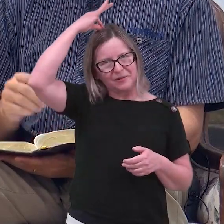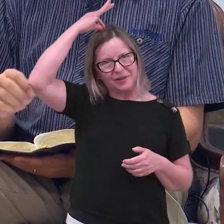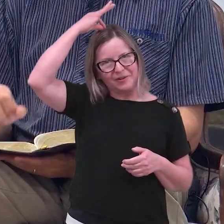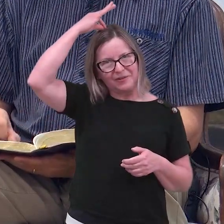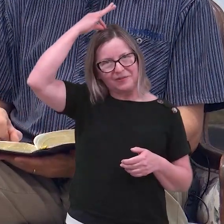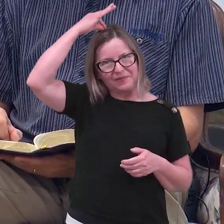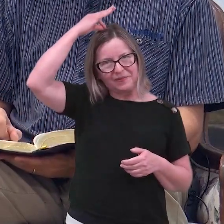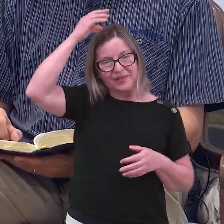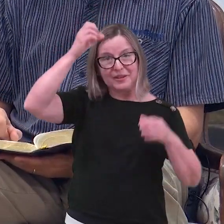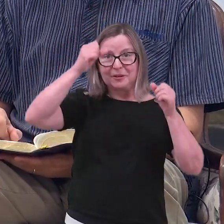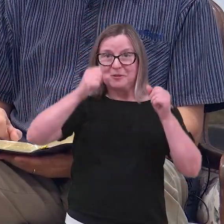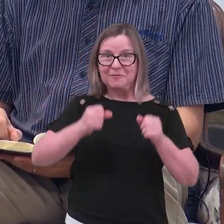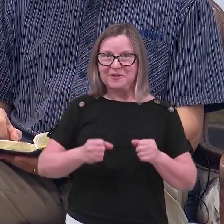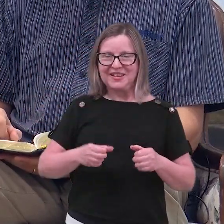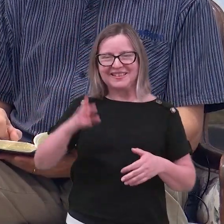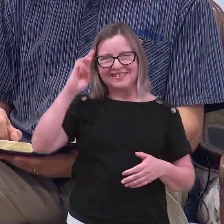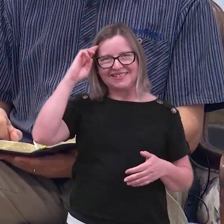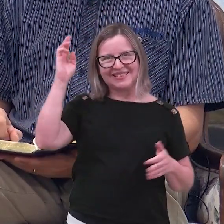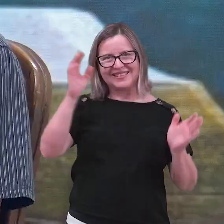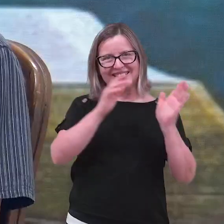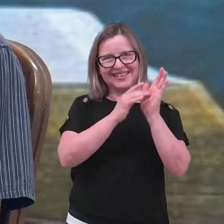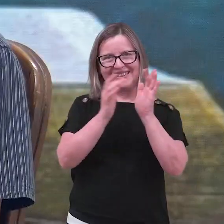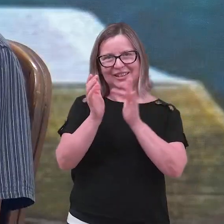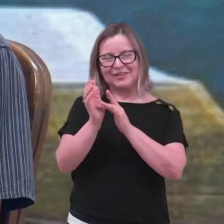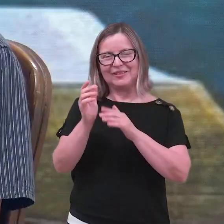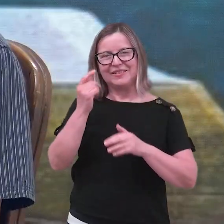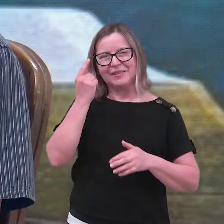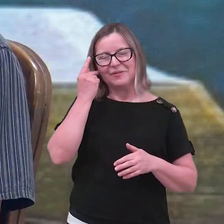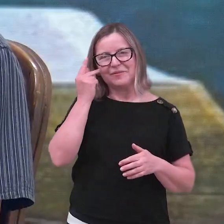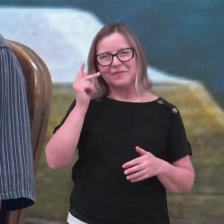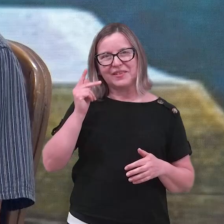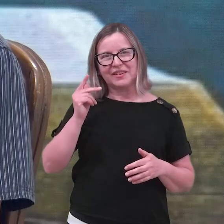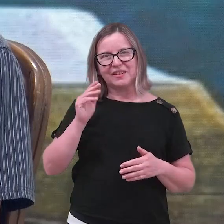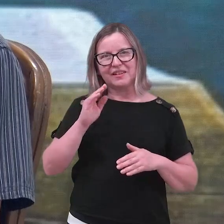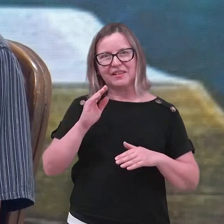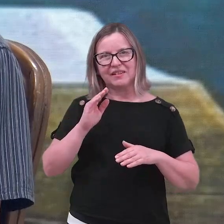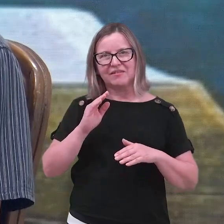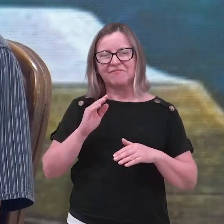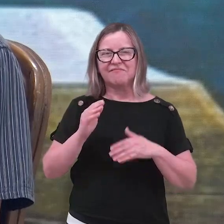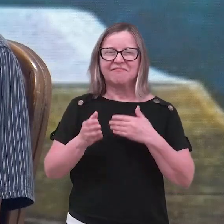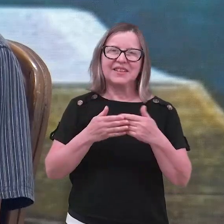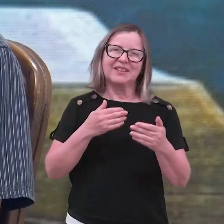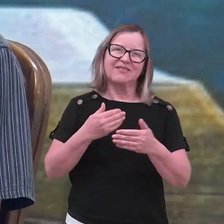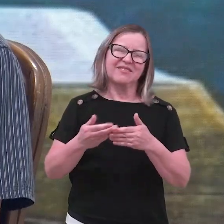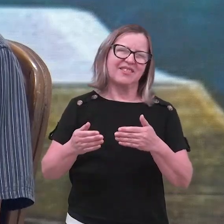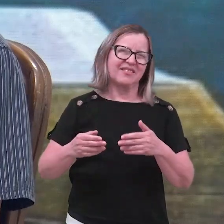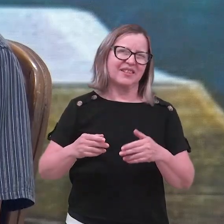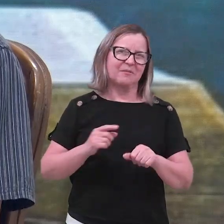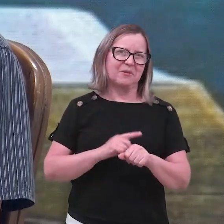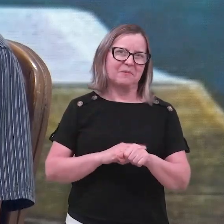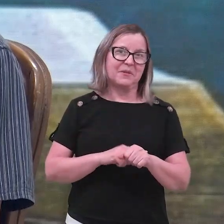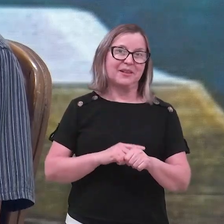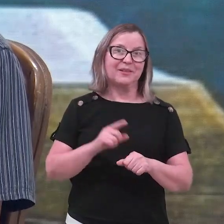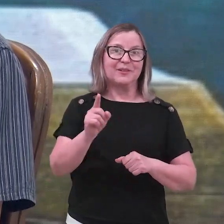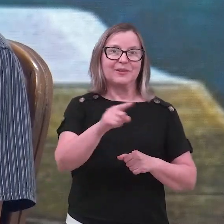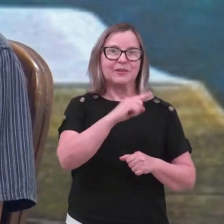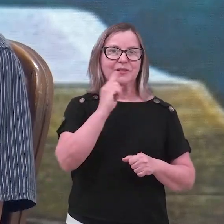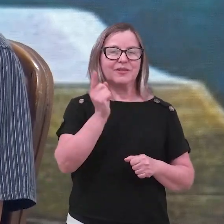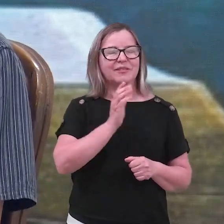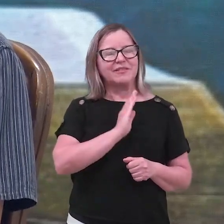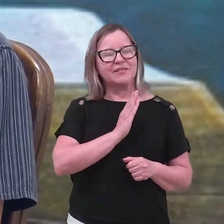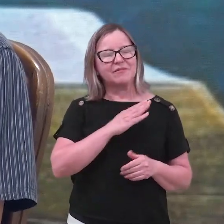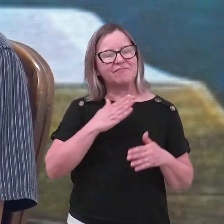da suficiência do Senhor Jesus para, em qualquer circunstância, o nosso coração está